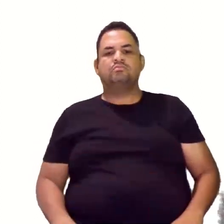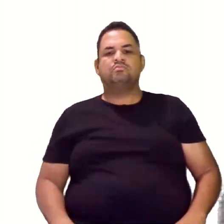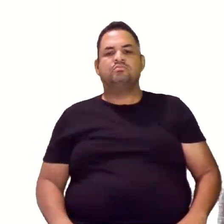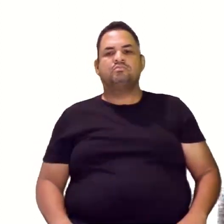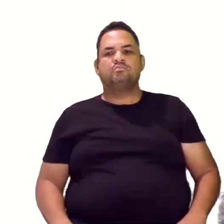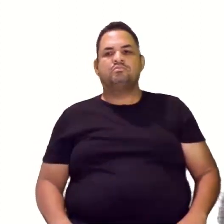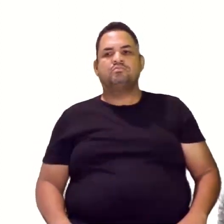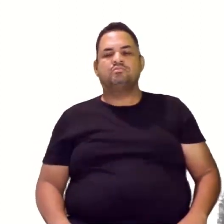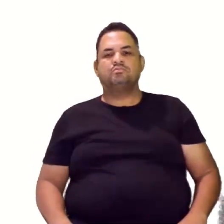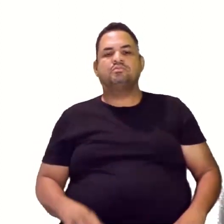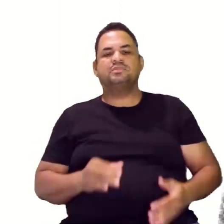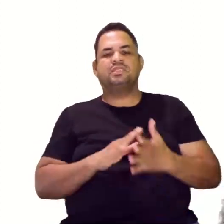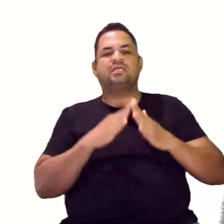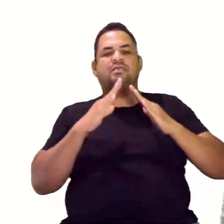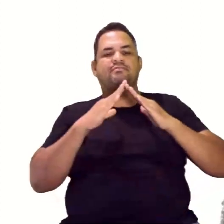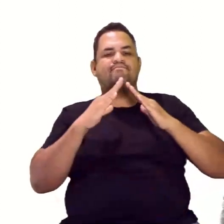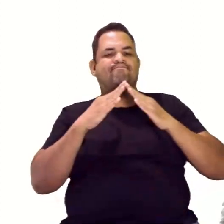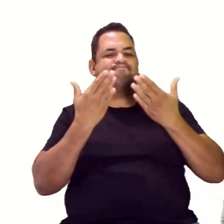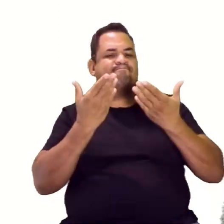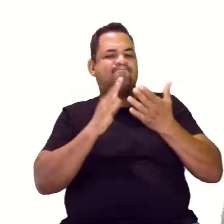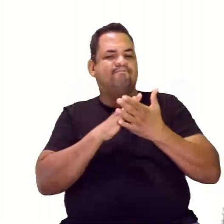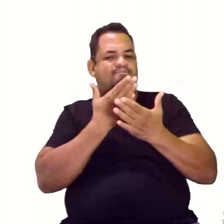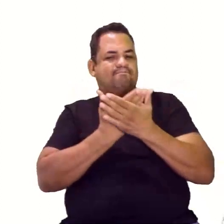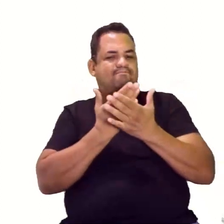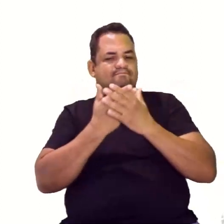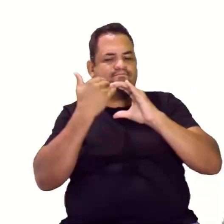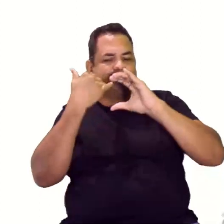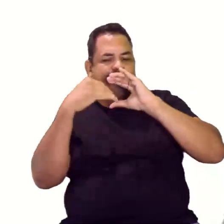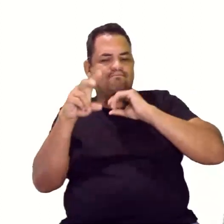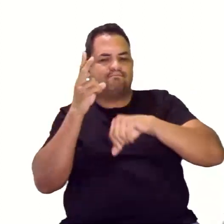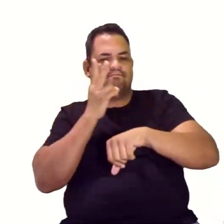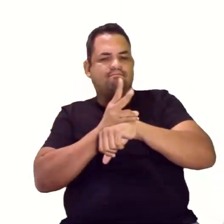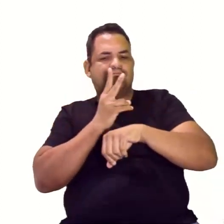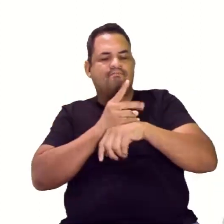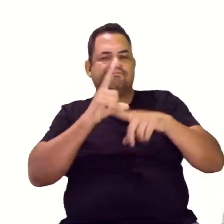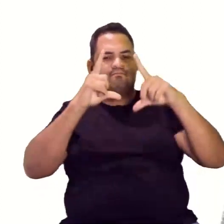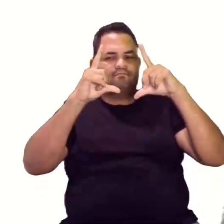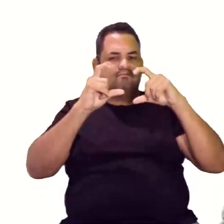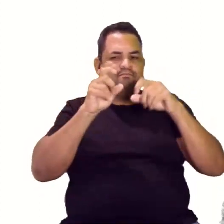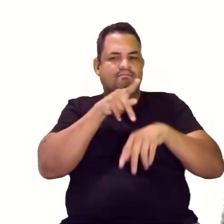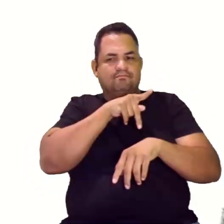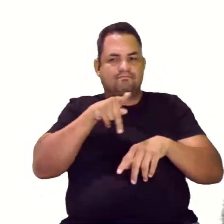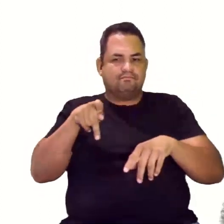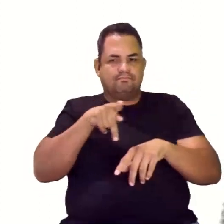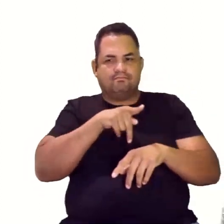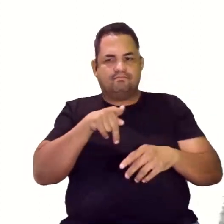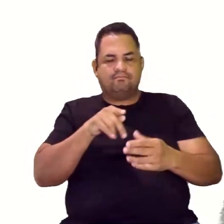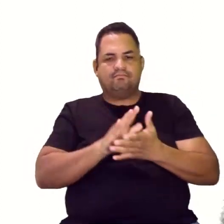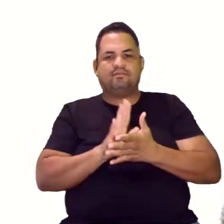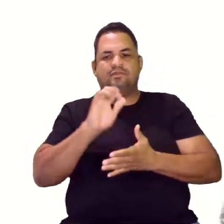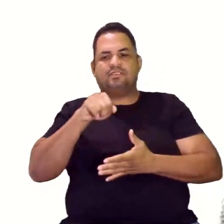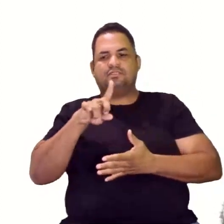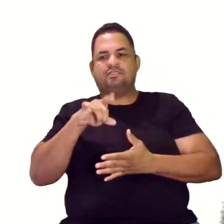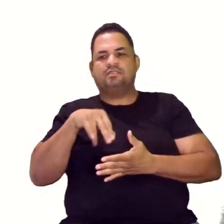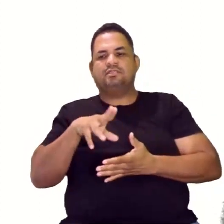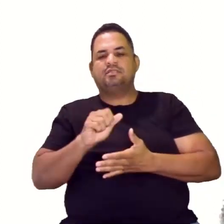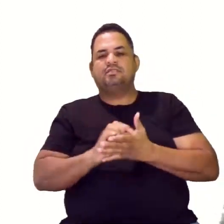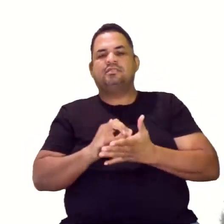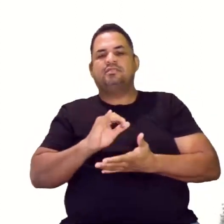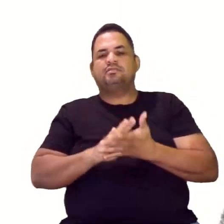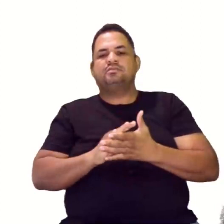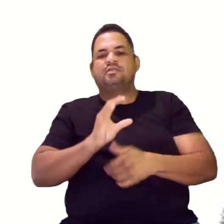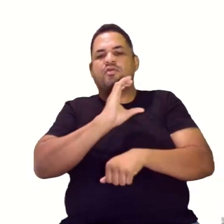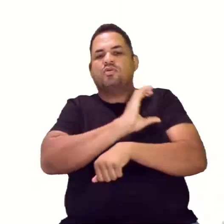galera concentrada nas escolas aí, os professores mandam vídeos, mandam foto. A professora lá da Escola Angelina dos Anjos, em